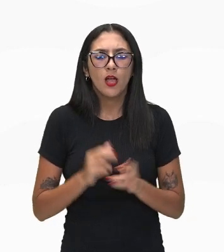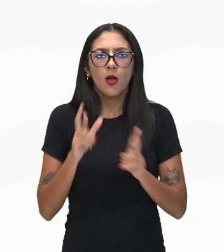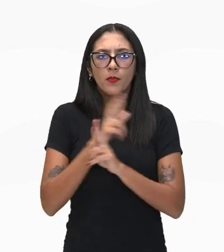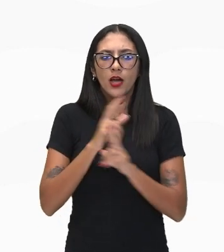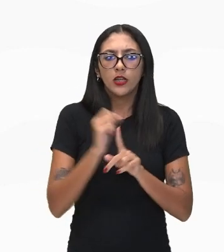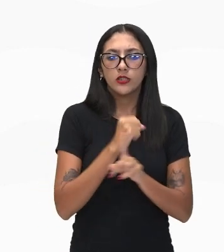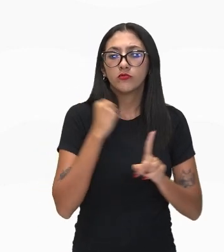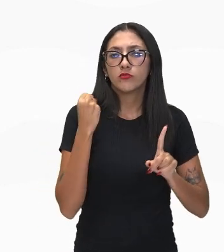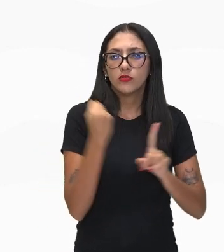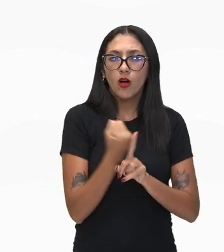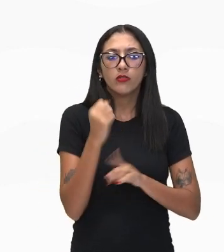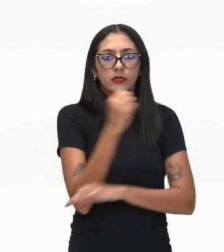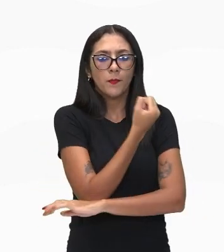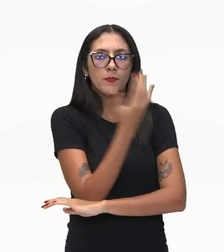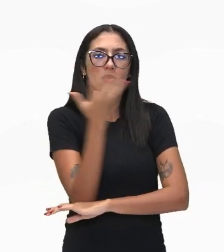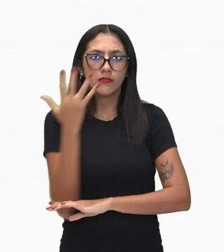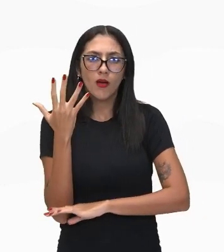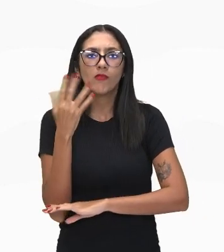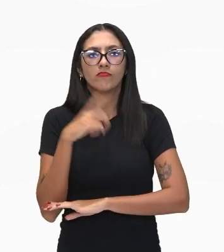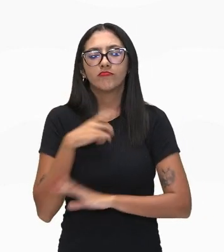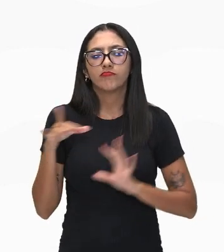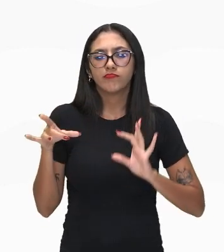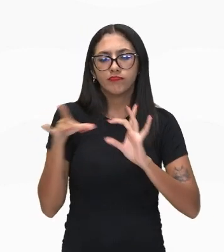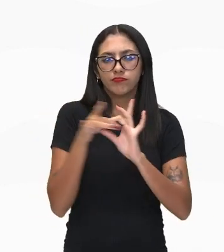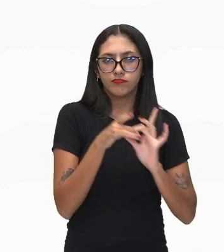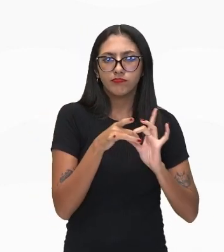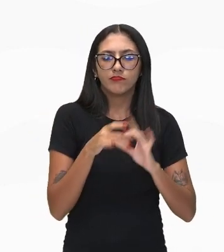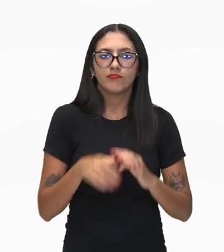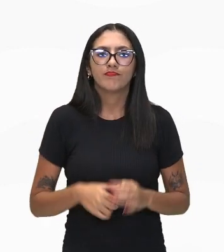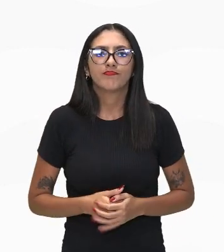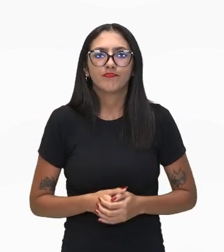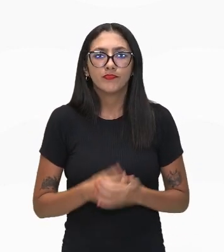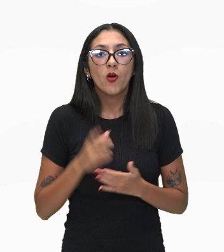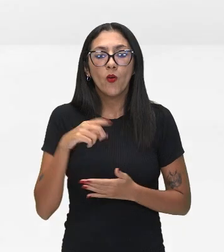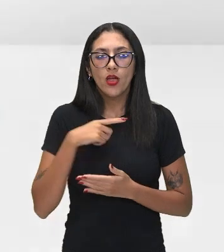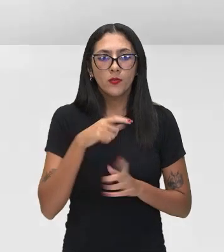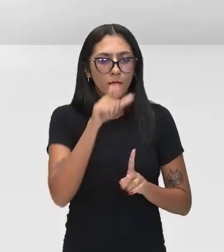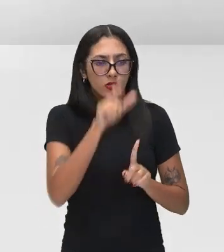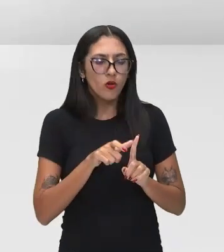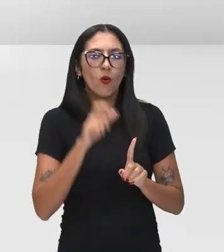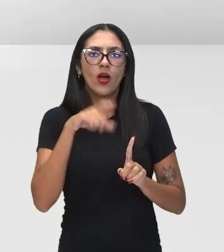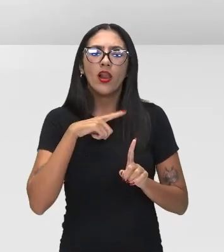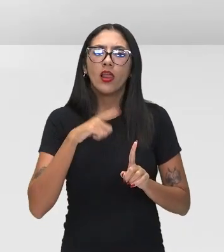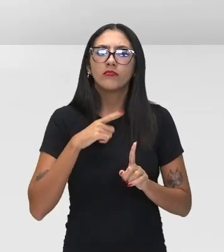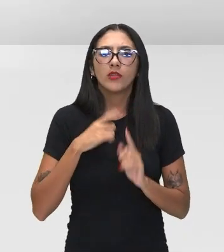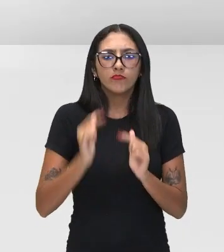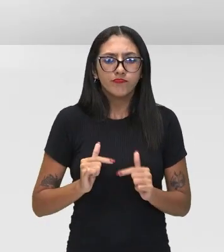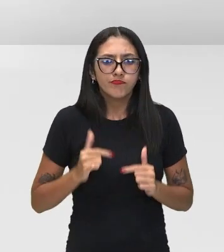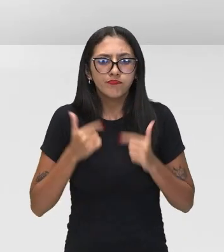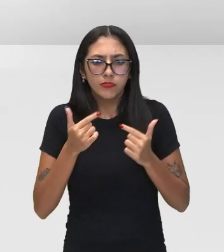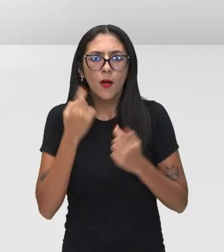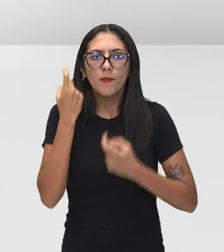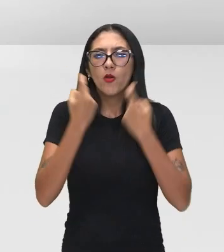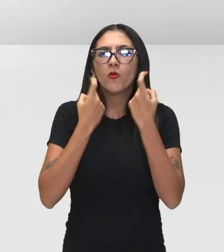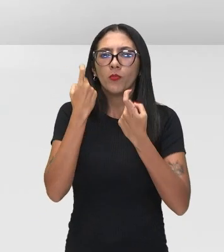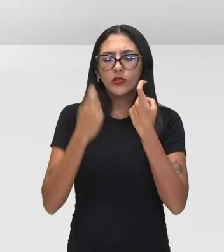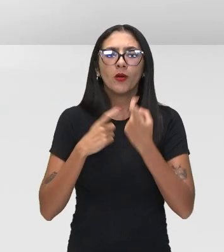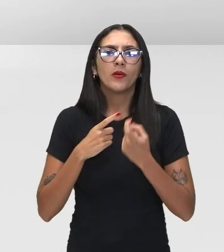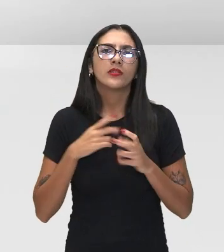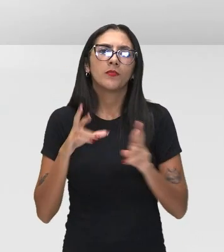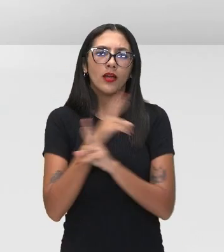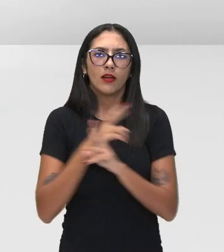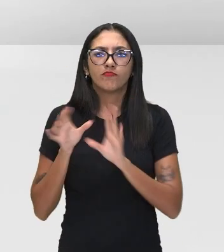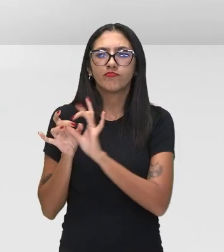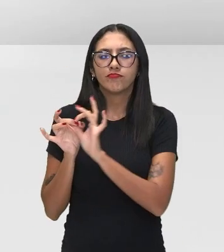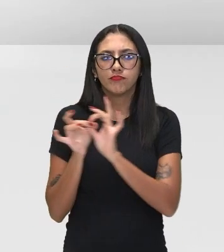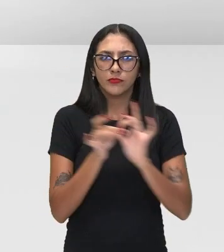socioambiental. Então, olha só, o empreendedor social, ele tem essa preocupação de realizar um impacto socioambiental.